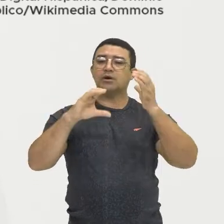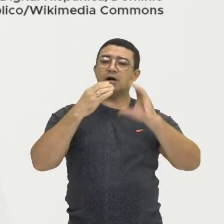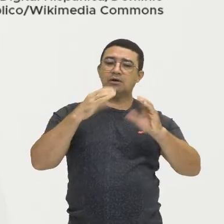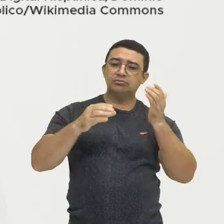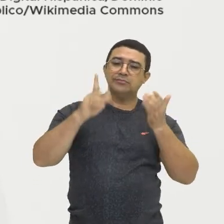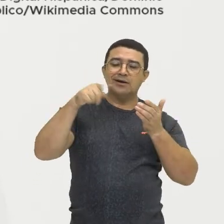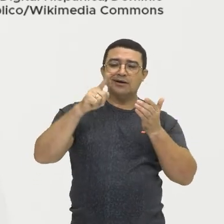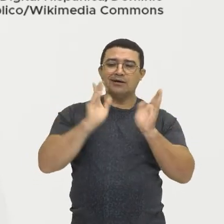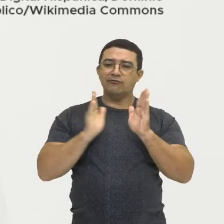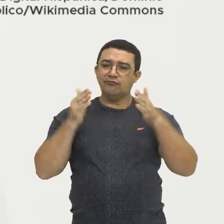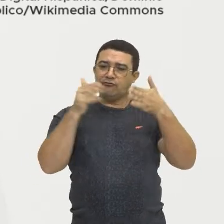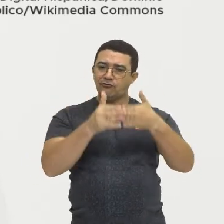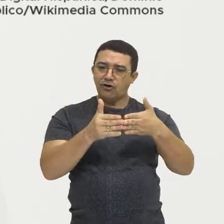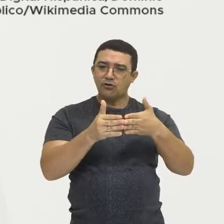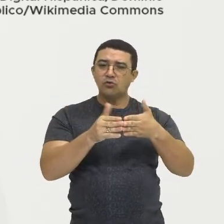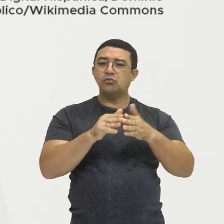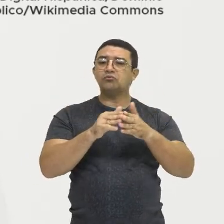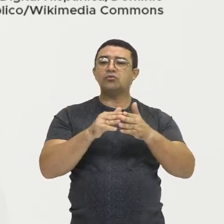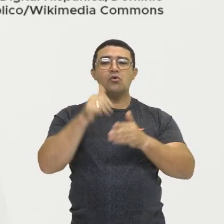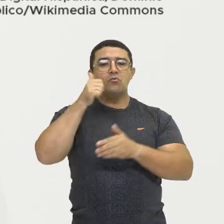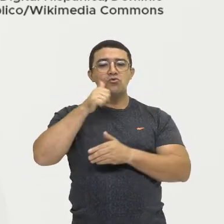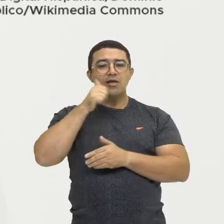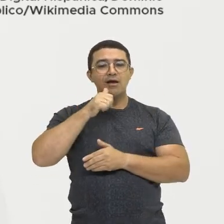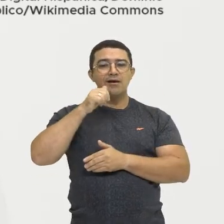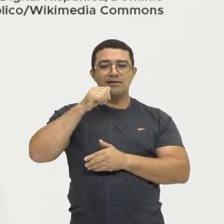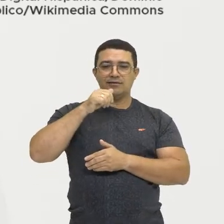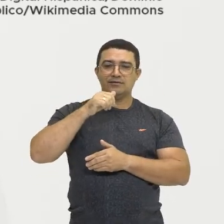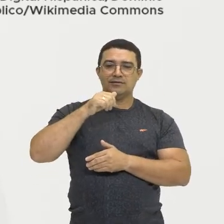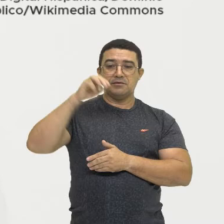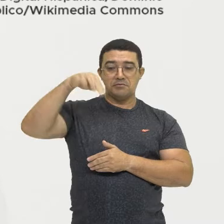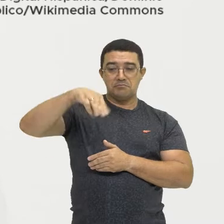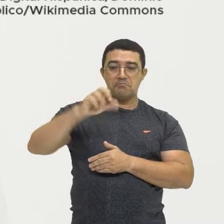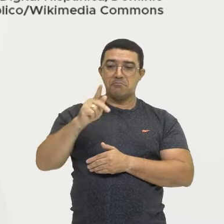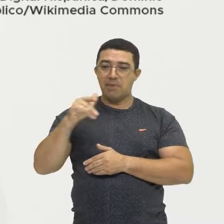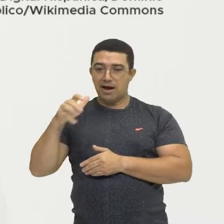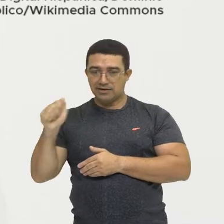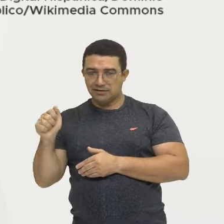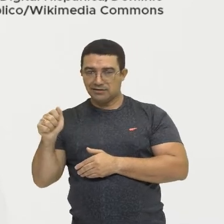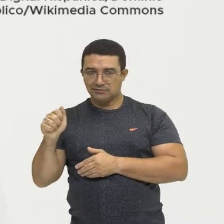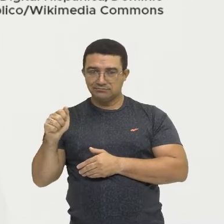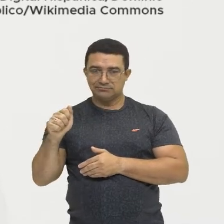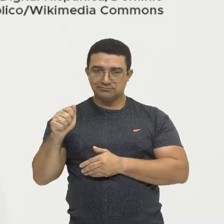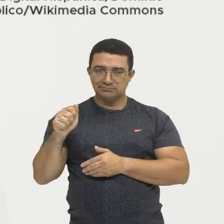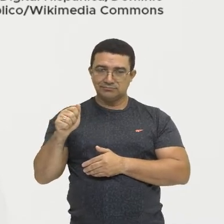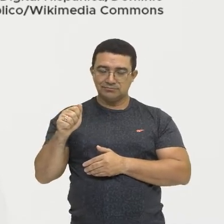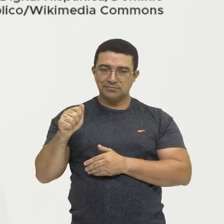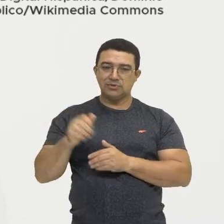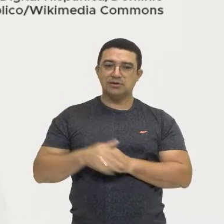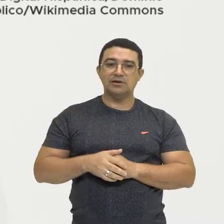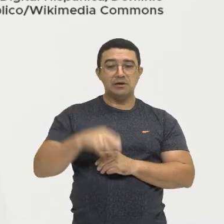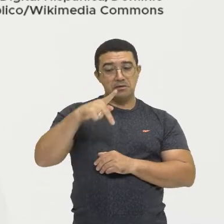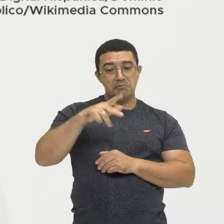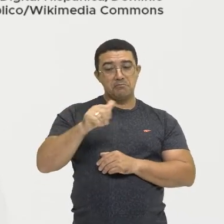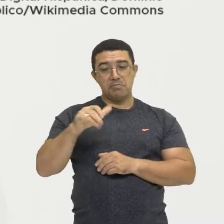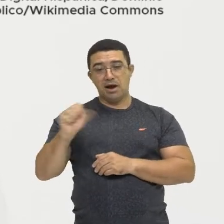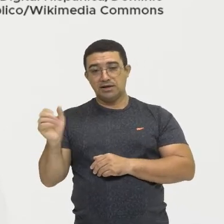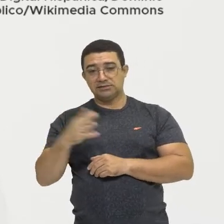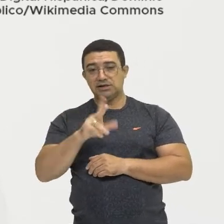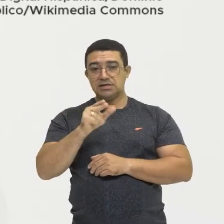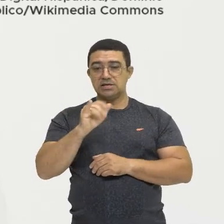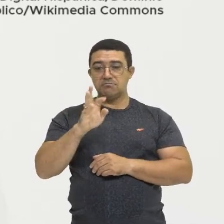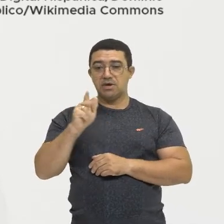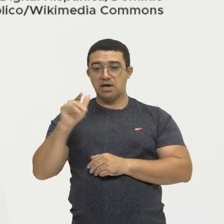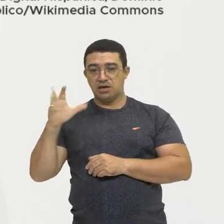foi dirigida a Maria Paz Ribeiro, chamada Ribeirinha, que segundo as pessoas dizem, né, os